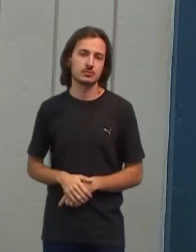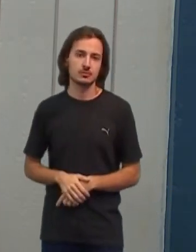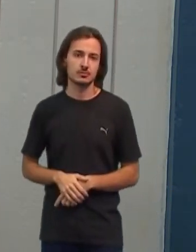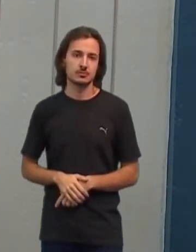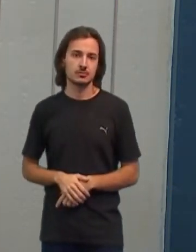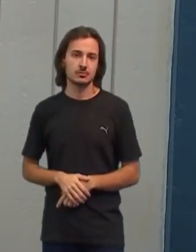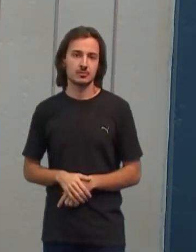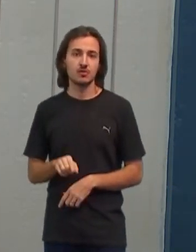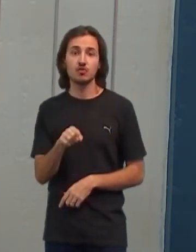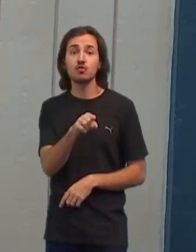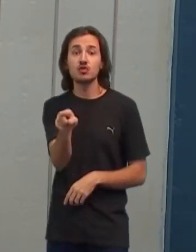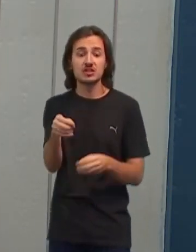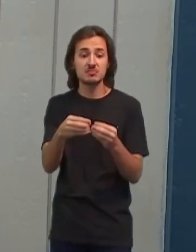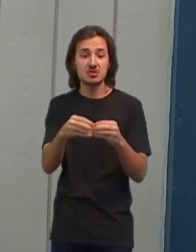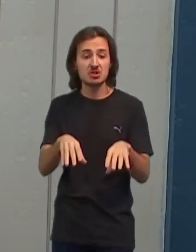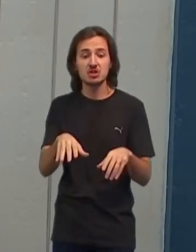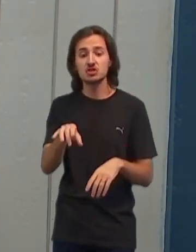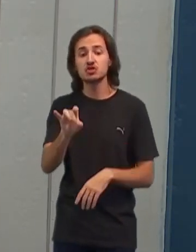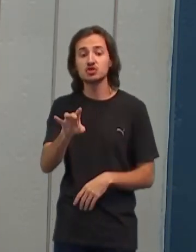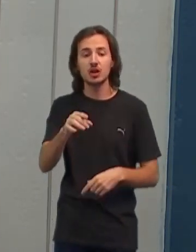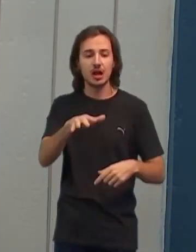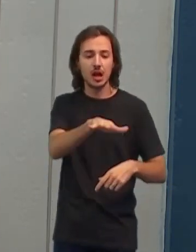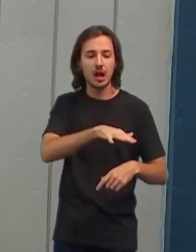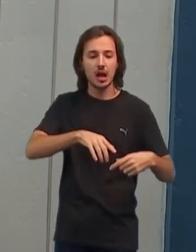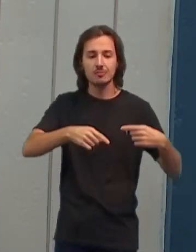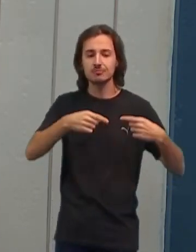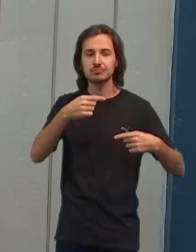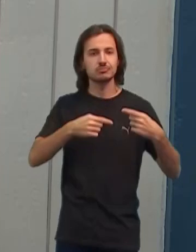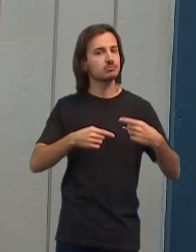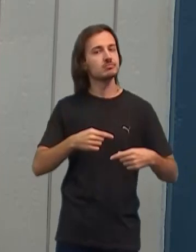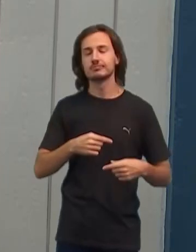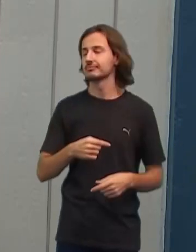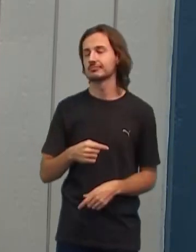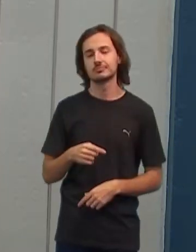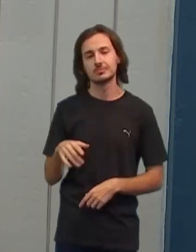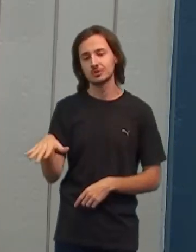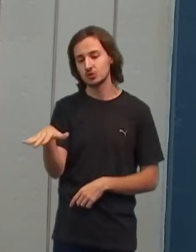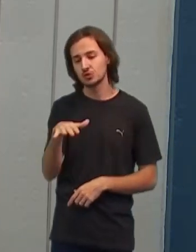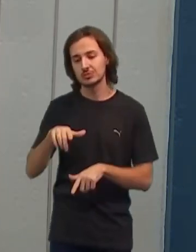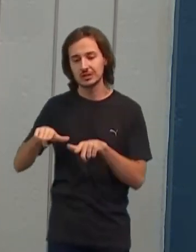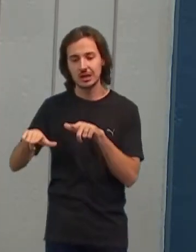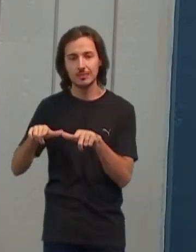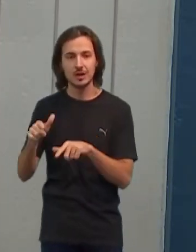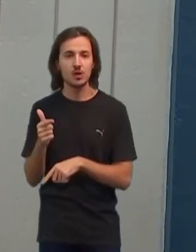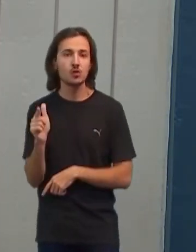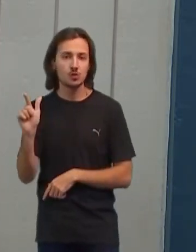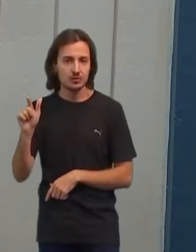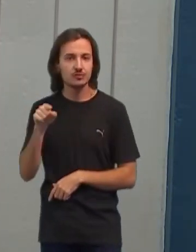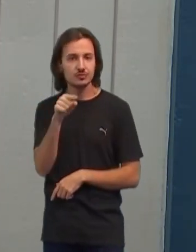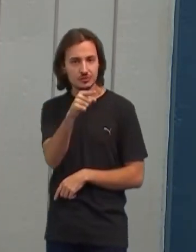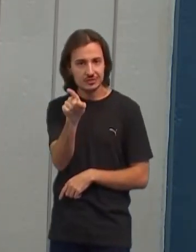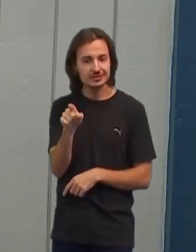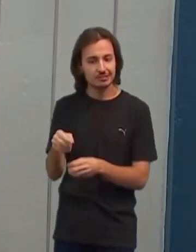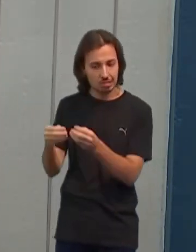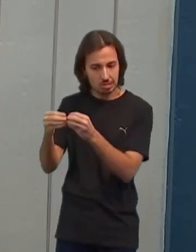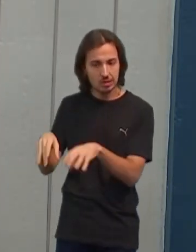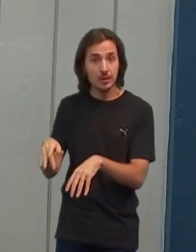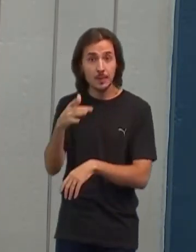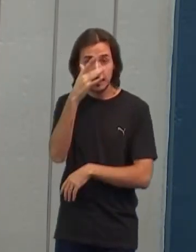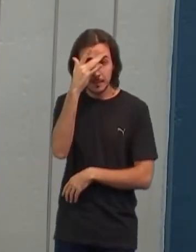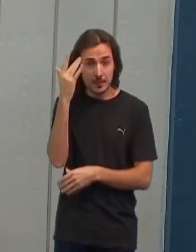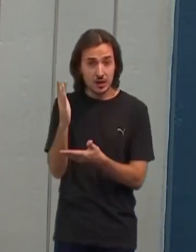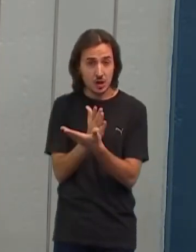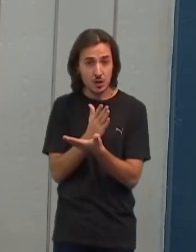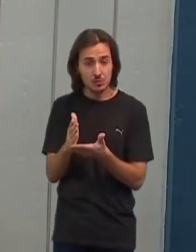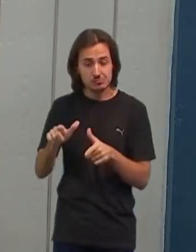política, justamente por causa de uma ideologia. Cuidado, tem gente que vai ficar sem emprego, né? E as pessoas que falavam